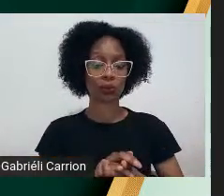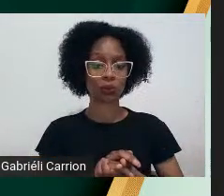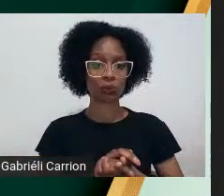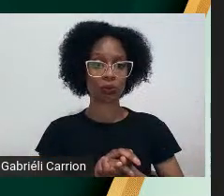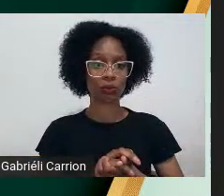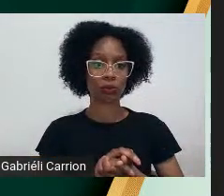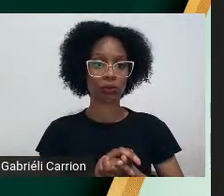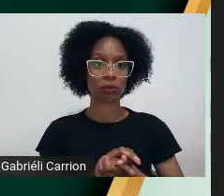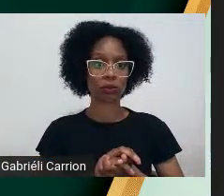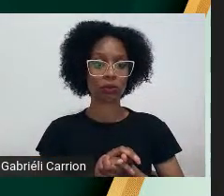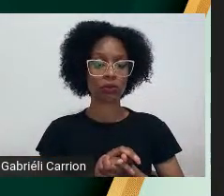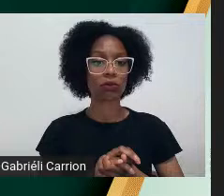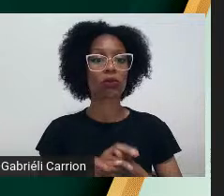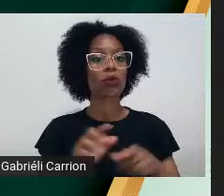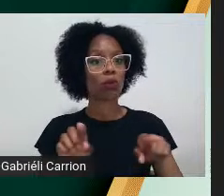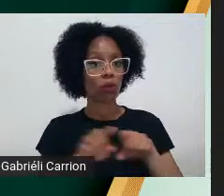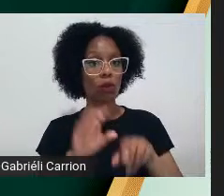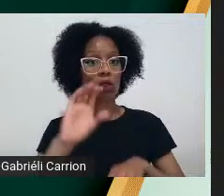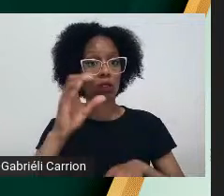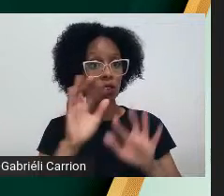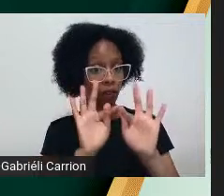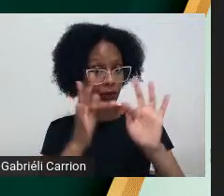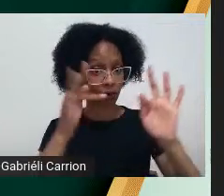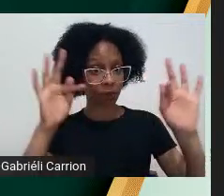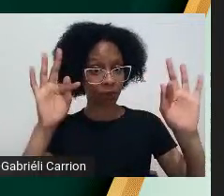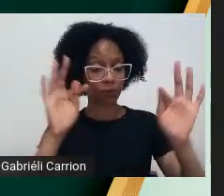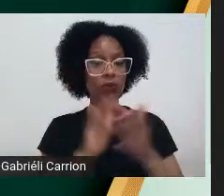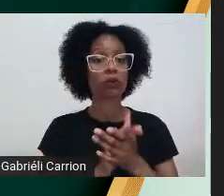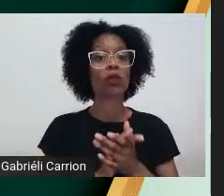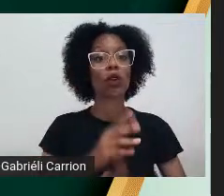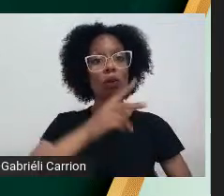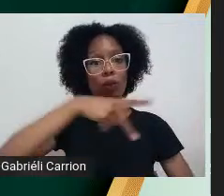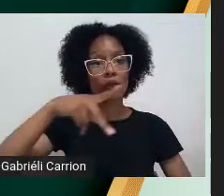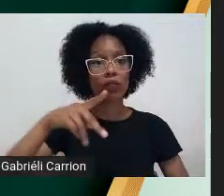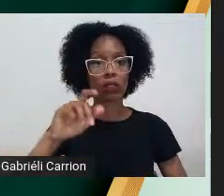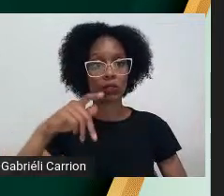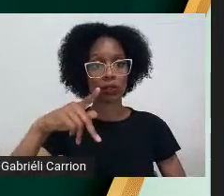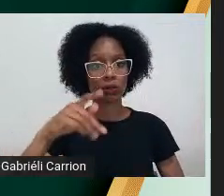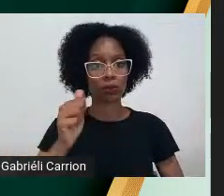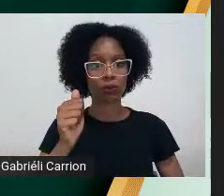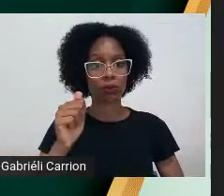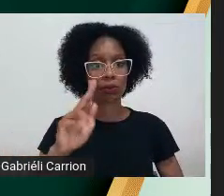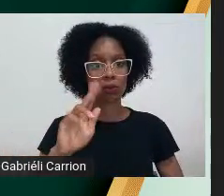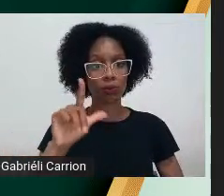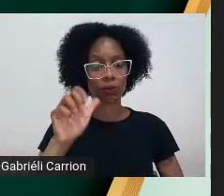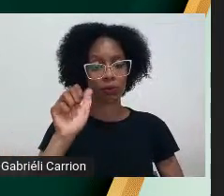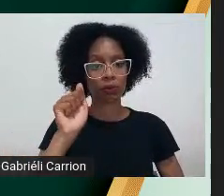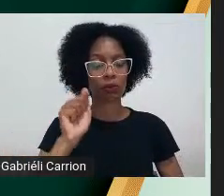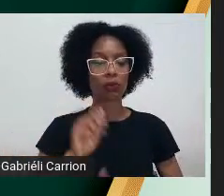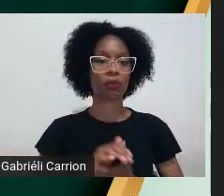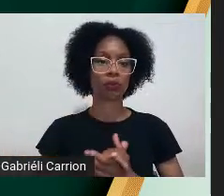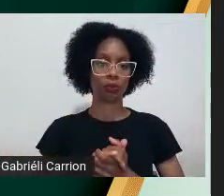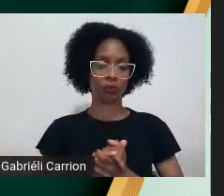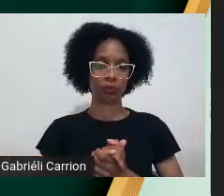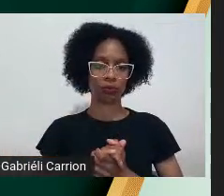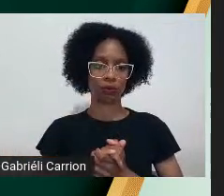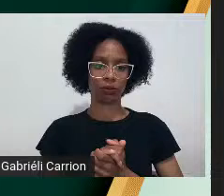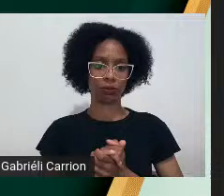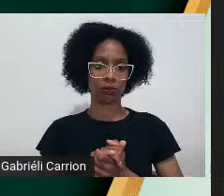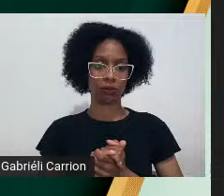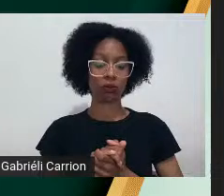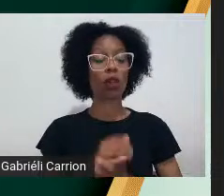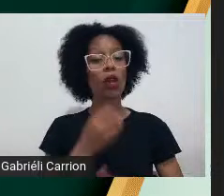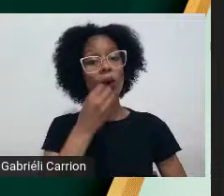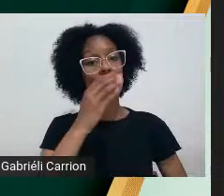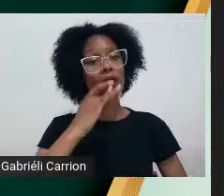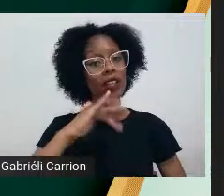Coordenadora do curso de Ciência e Tecnologia de Alimentos, professora Paula Ferreira de Araújo Ribeiro. Boa tarde